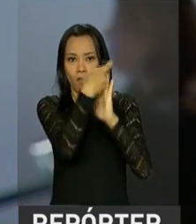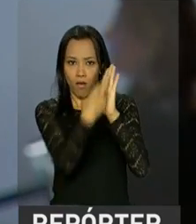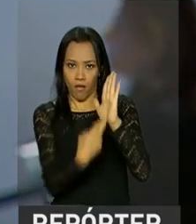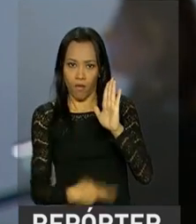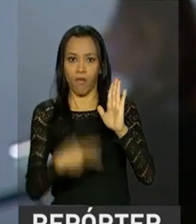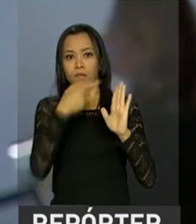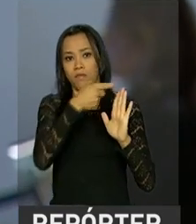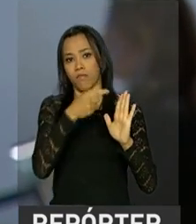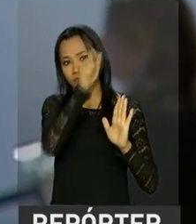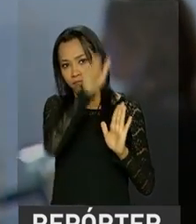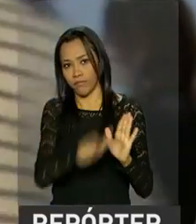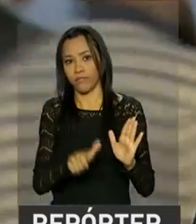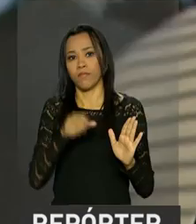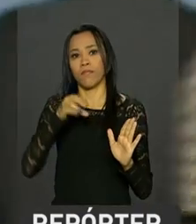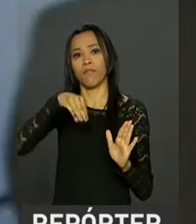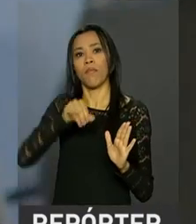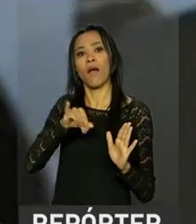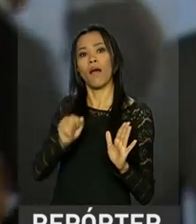social, quando